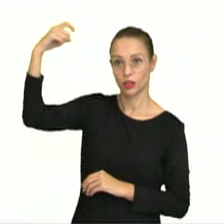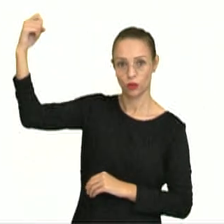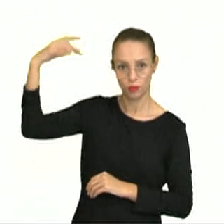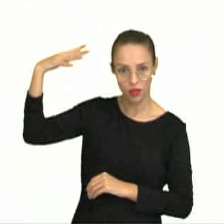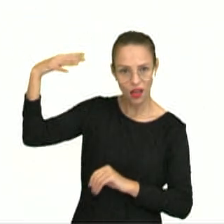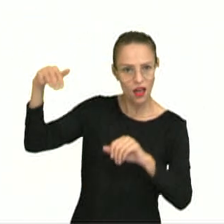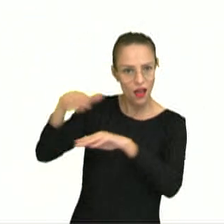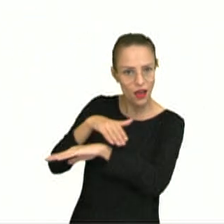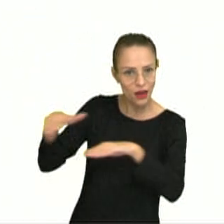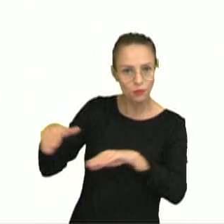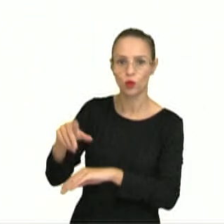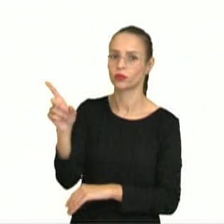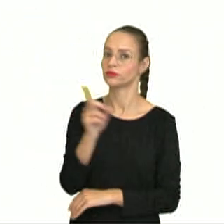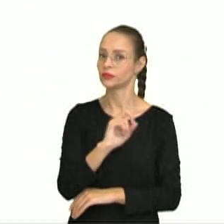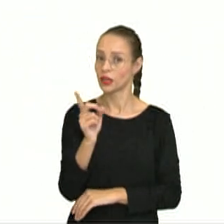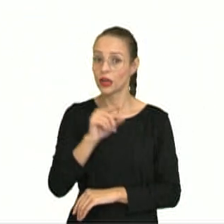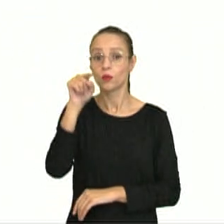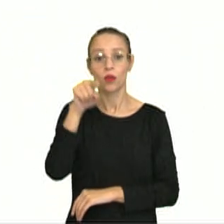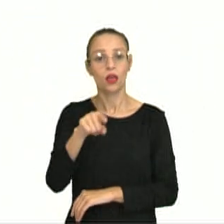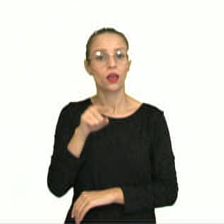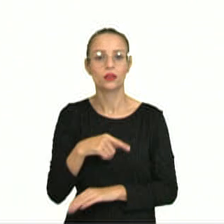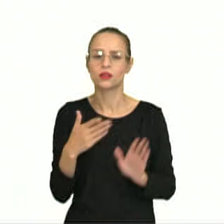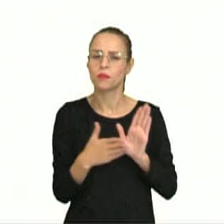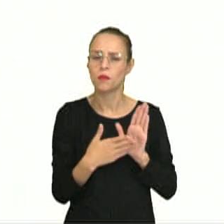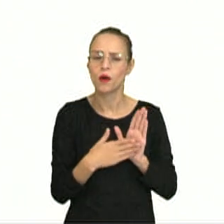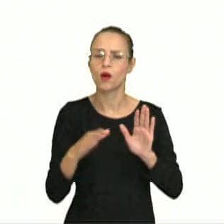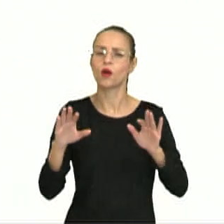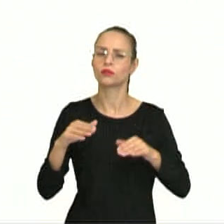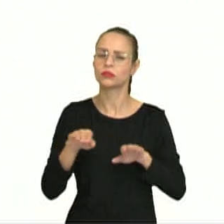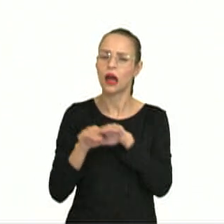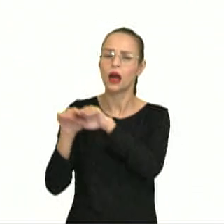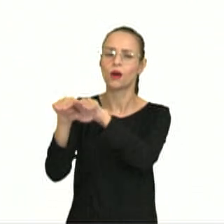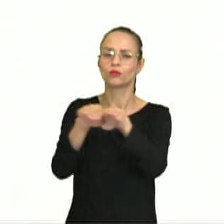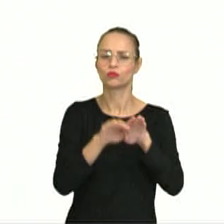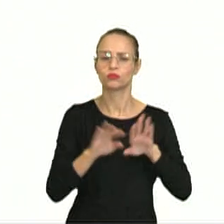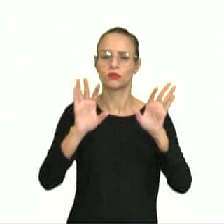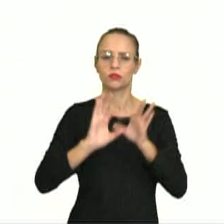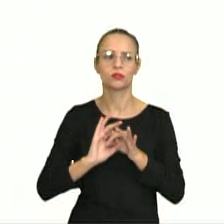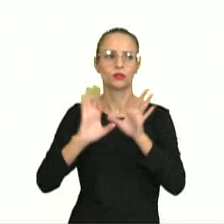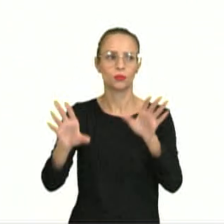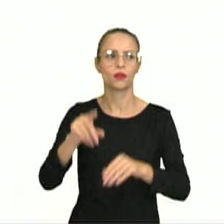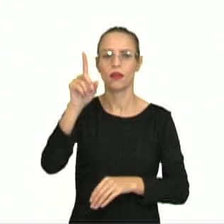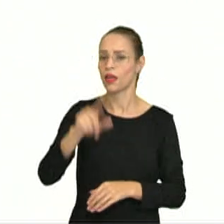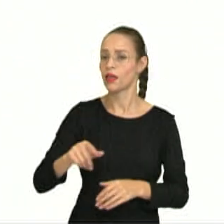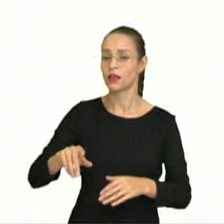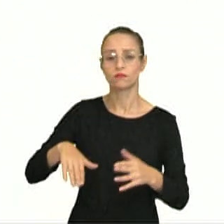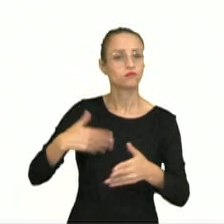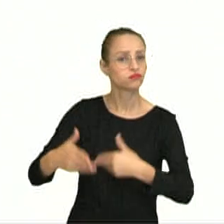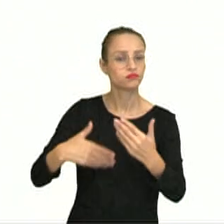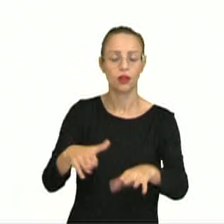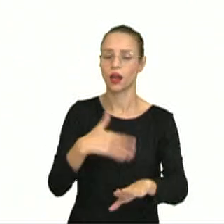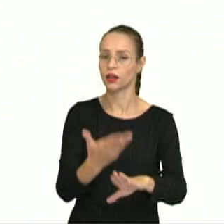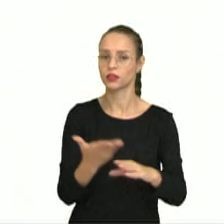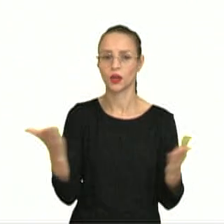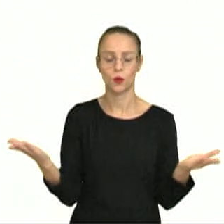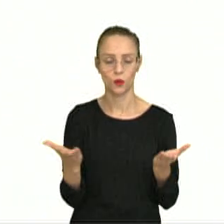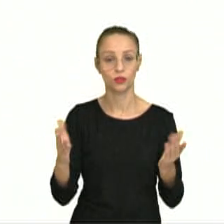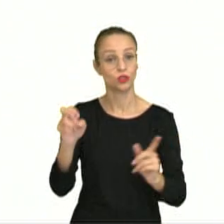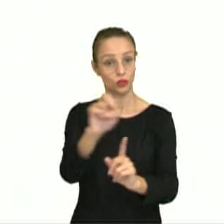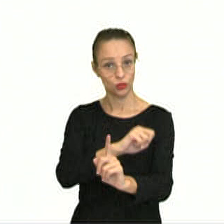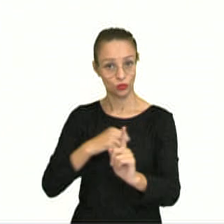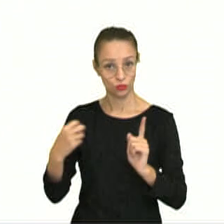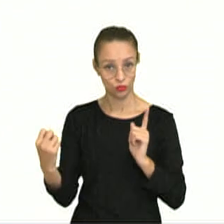né? Esse humanismo, essa liberdade, essa autonomia que o iluminismo prega, ele é recorrente ainda hoje, né? A